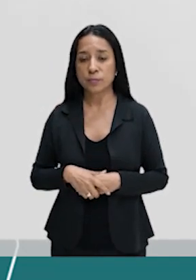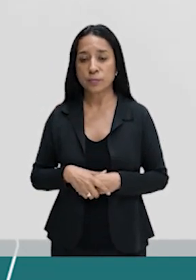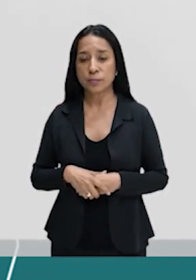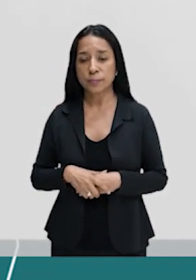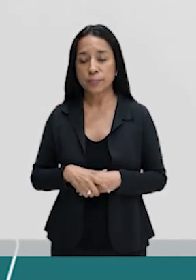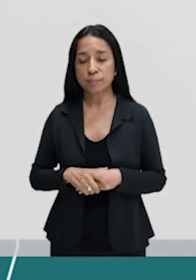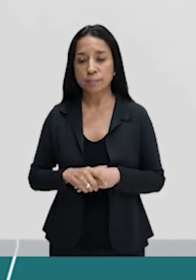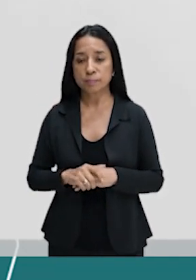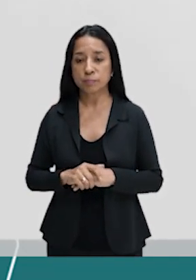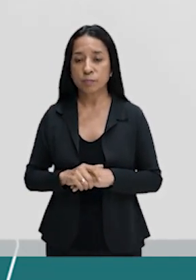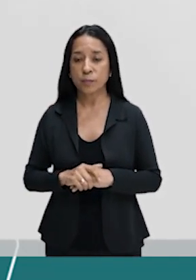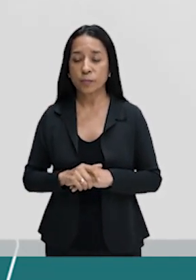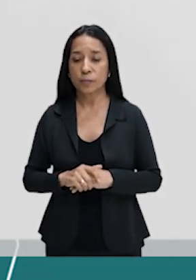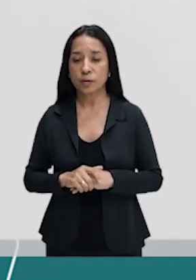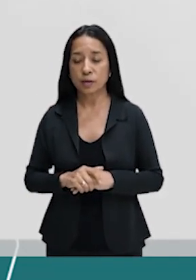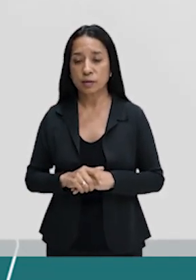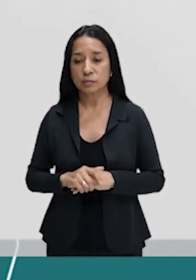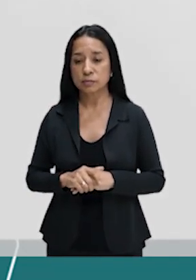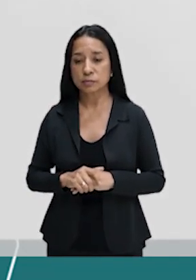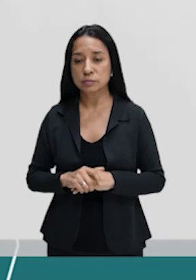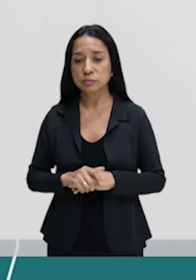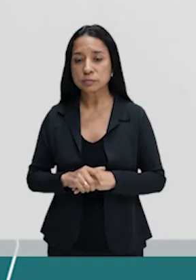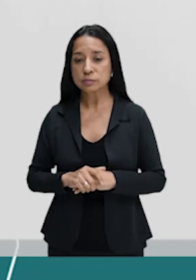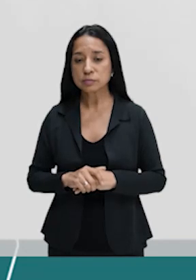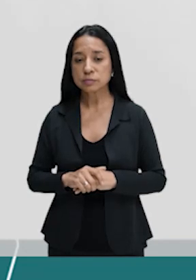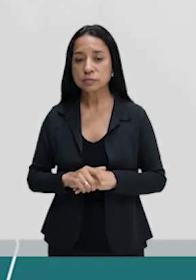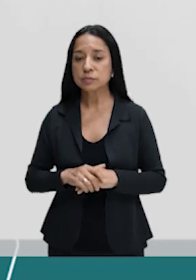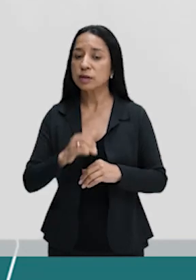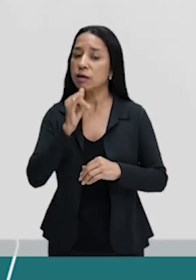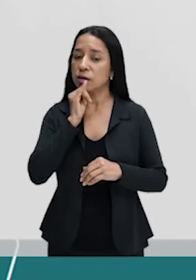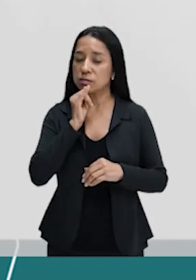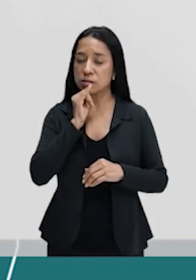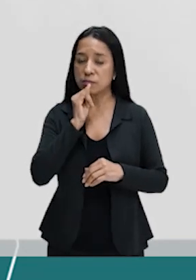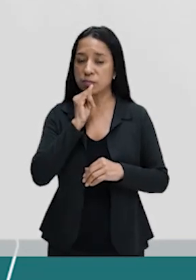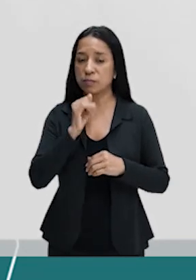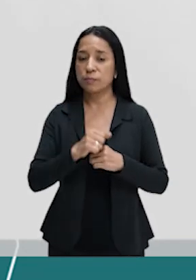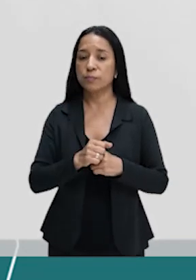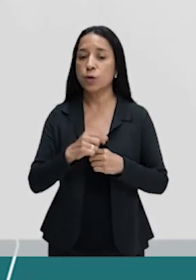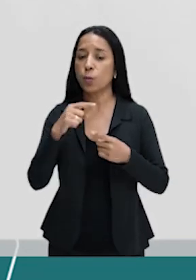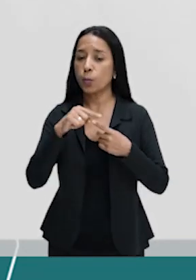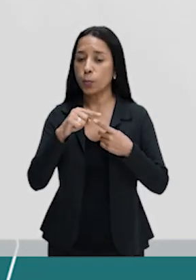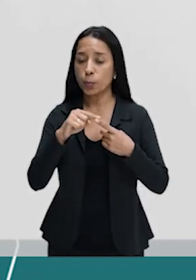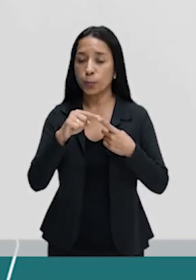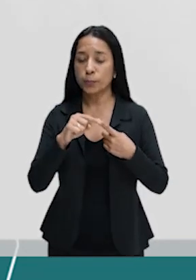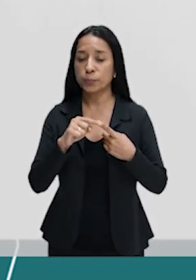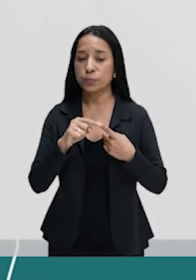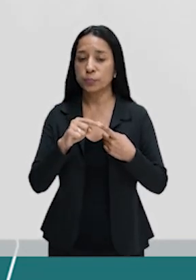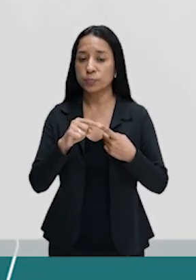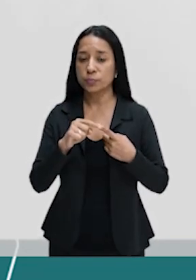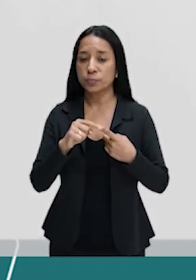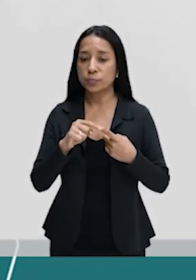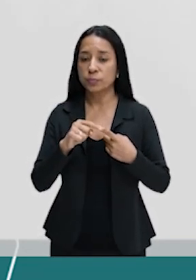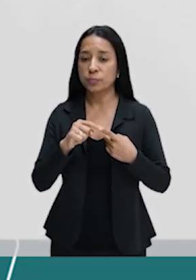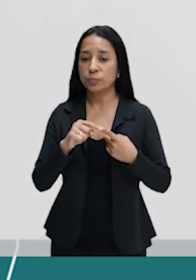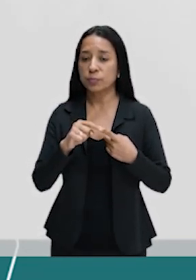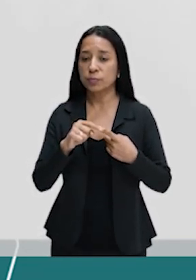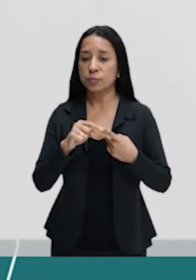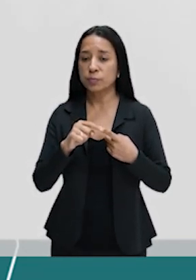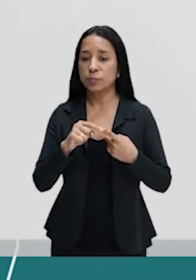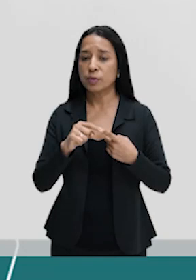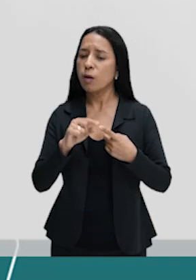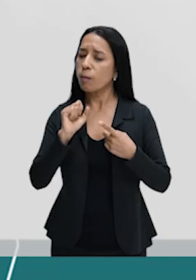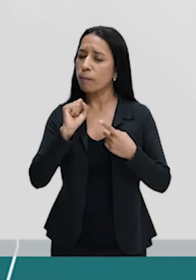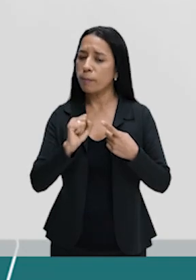vosotros podéis, ellos pueden. Exemplo, Eu puedo salir hoje. Eu posso